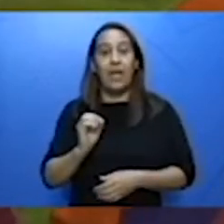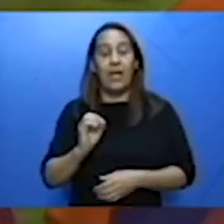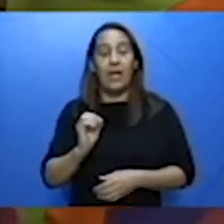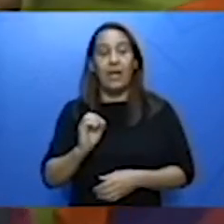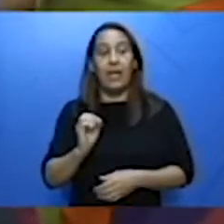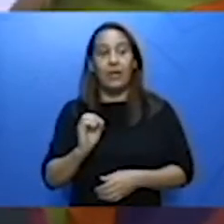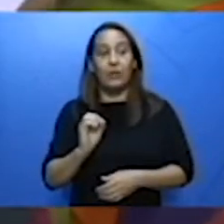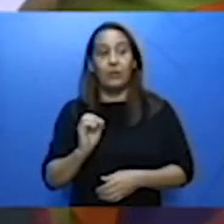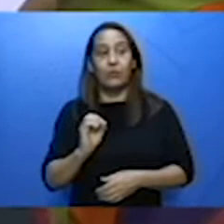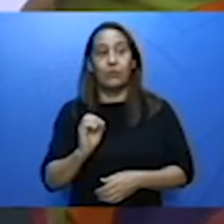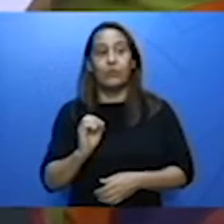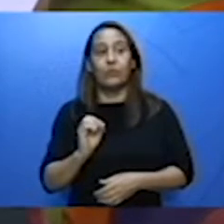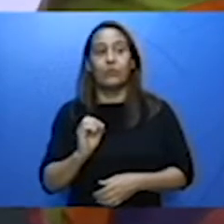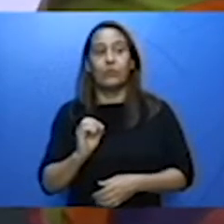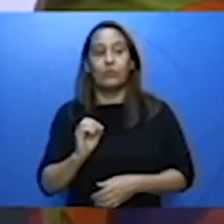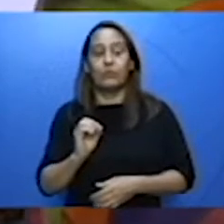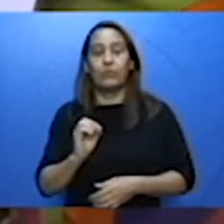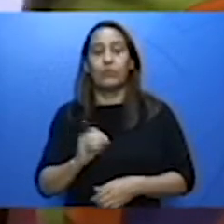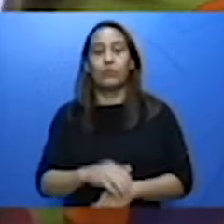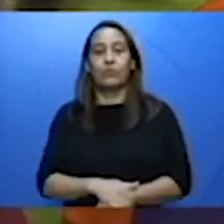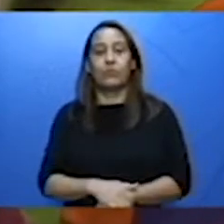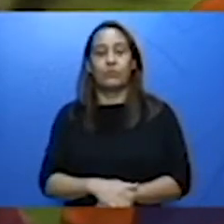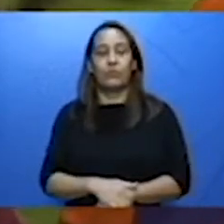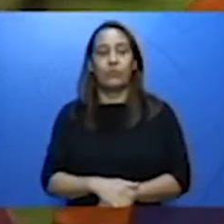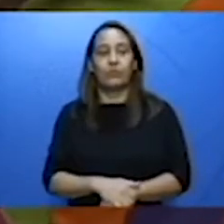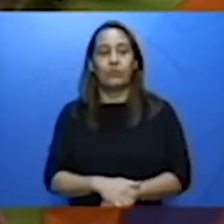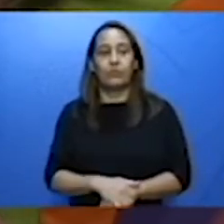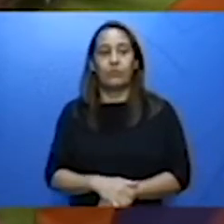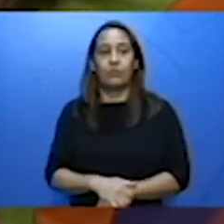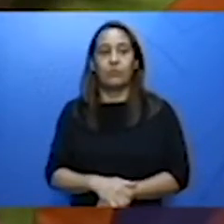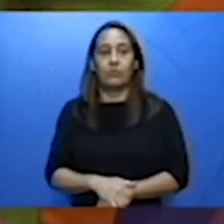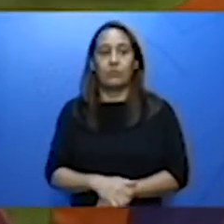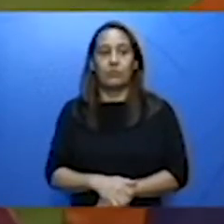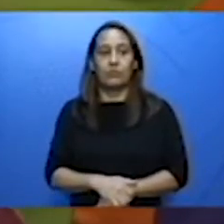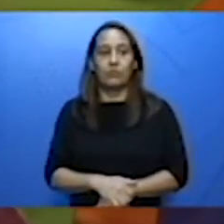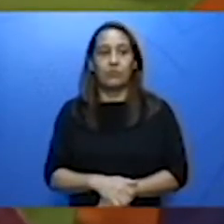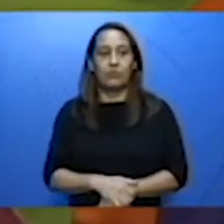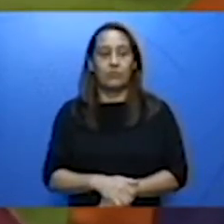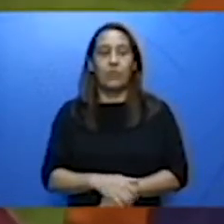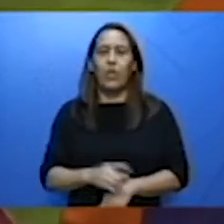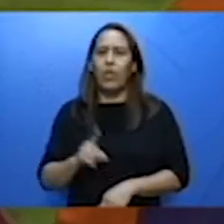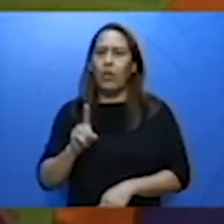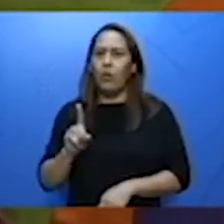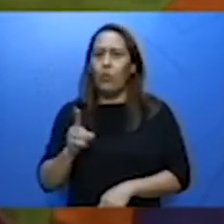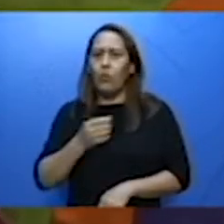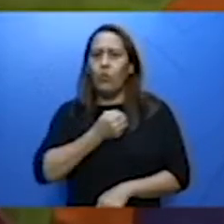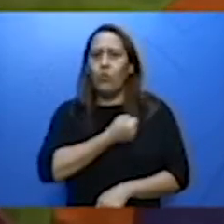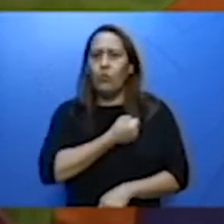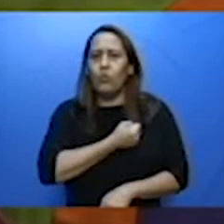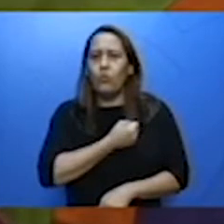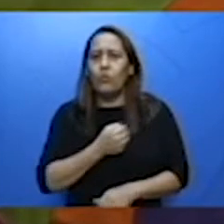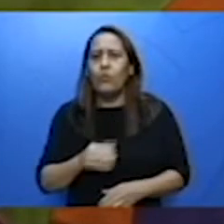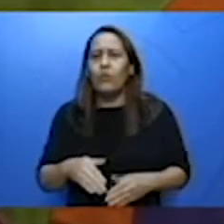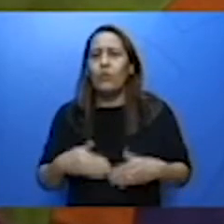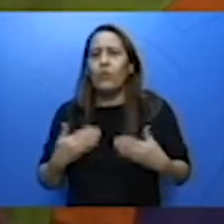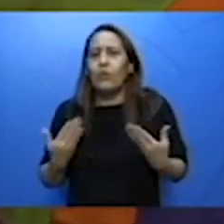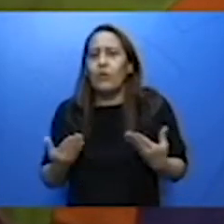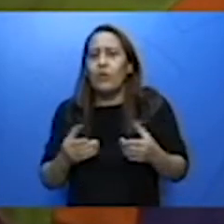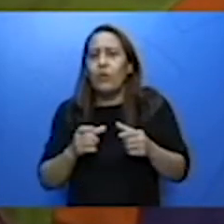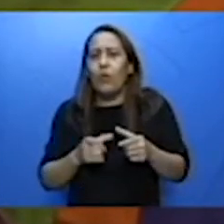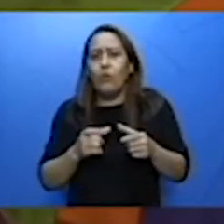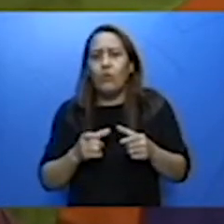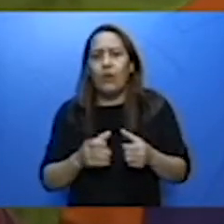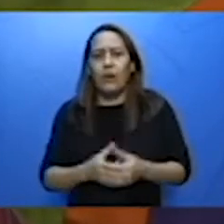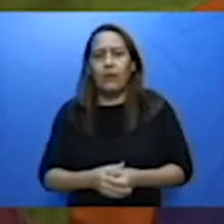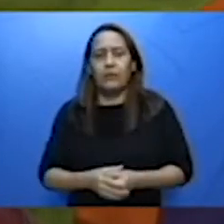a unidade do 10 é o zero pode. E o 1 do 10, que é a dezena do